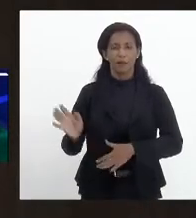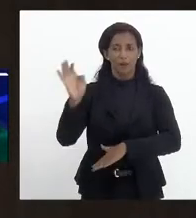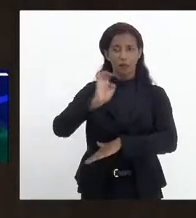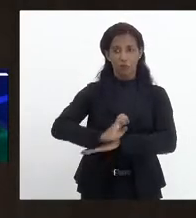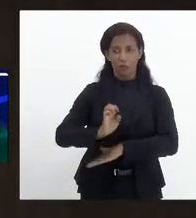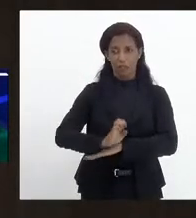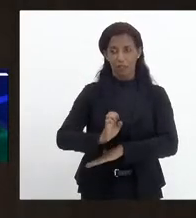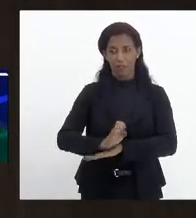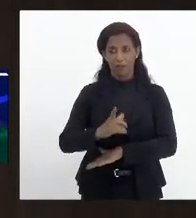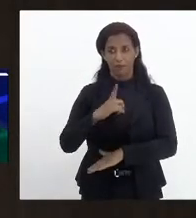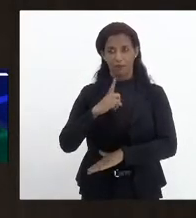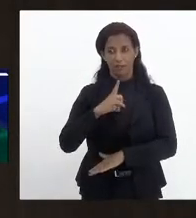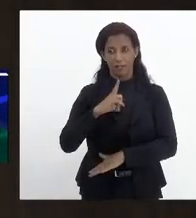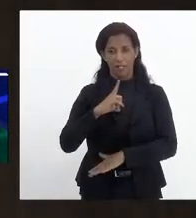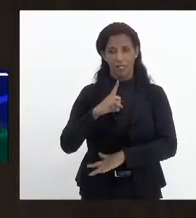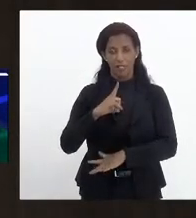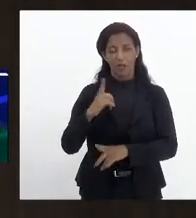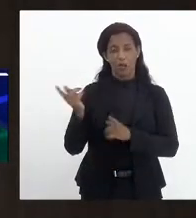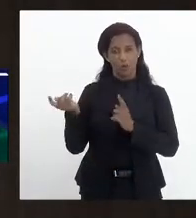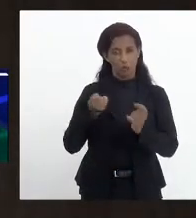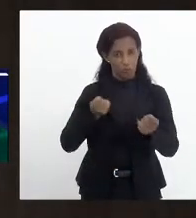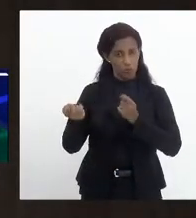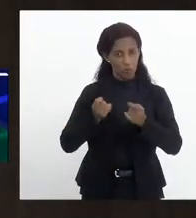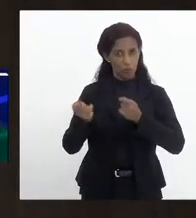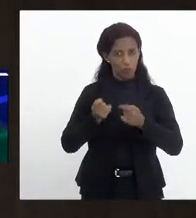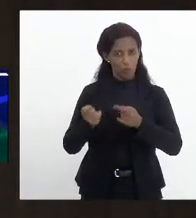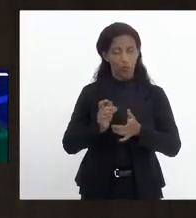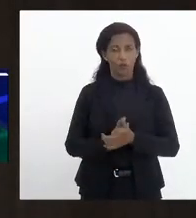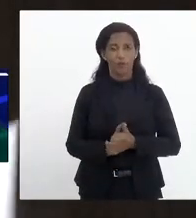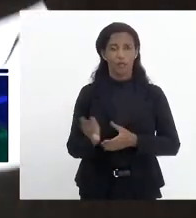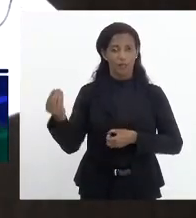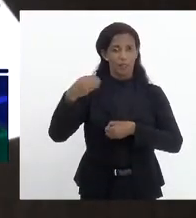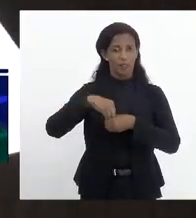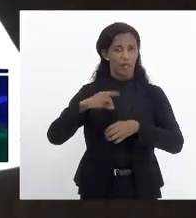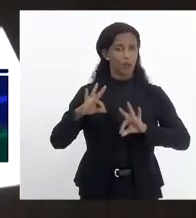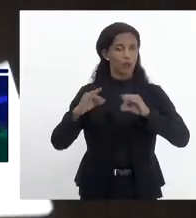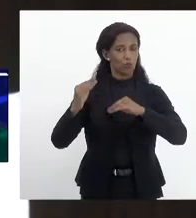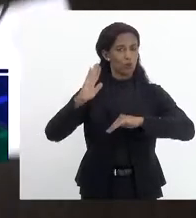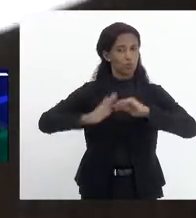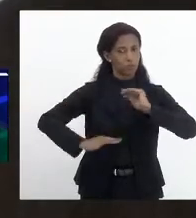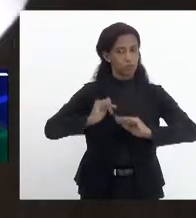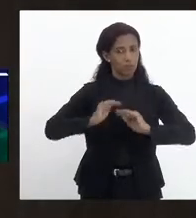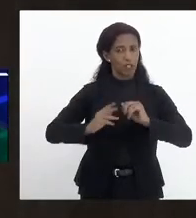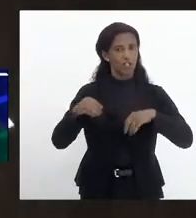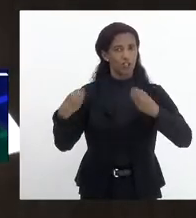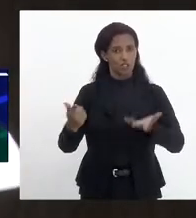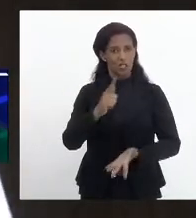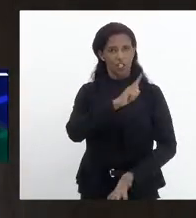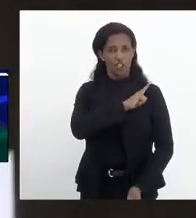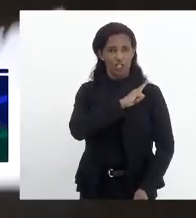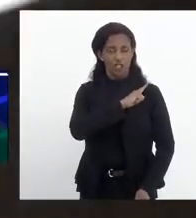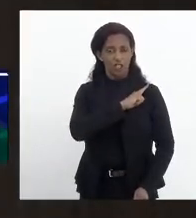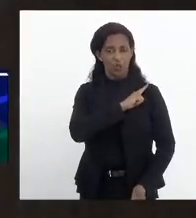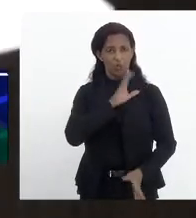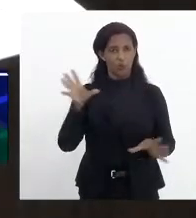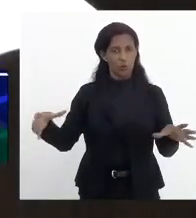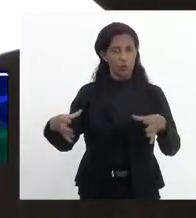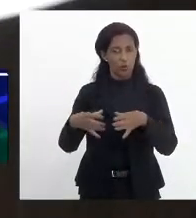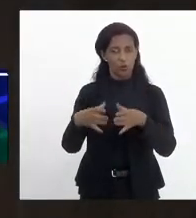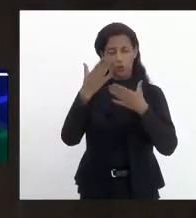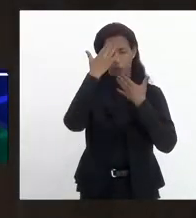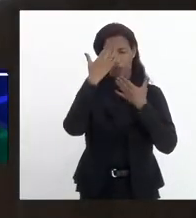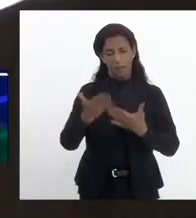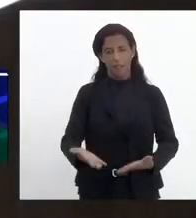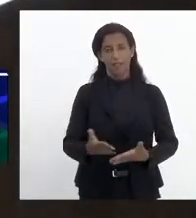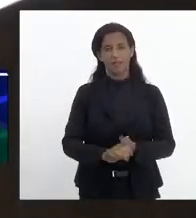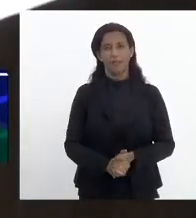Estado tenha no seu controle interno toda a capacidade de dar gestão para essa máquina. Então, eu quero agradecer na